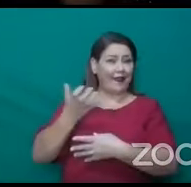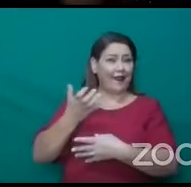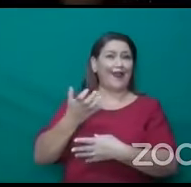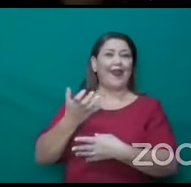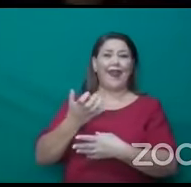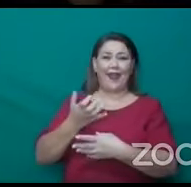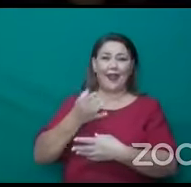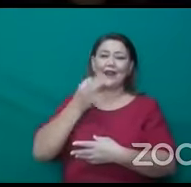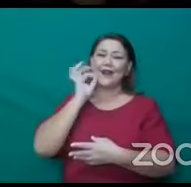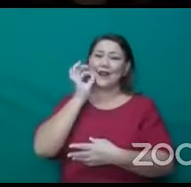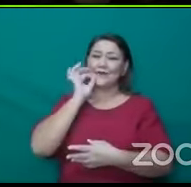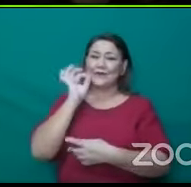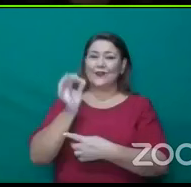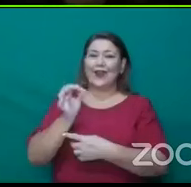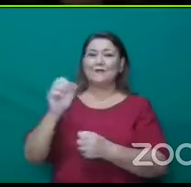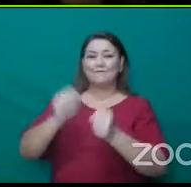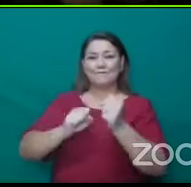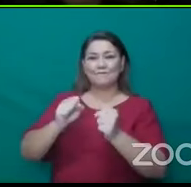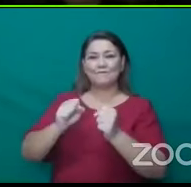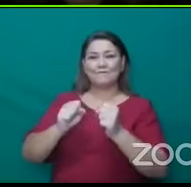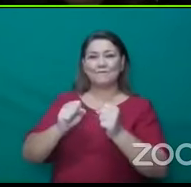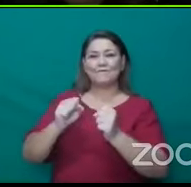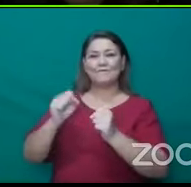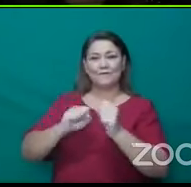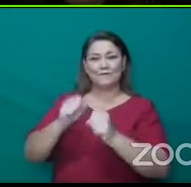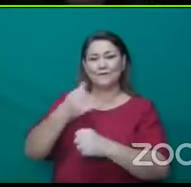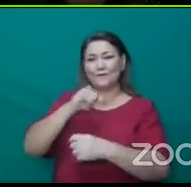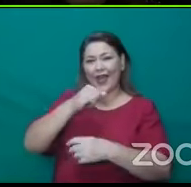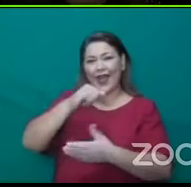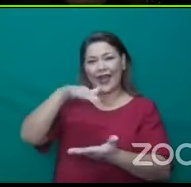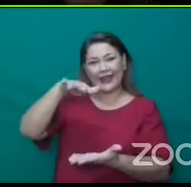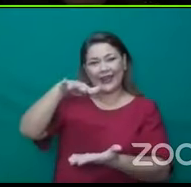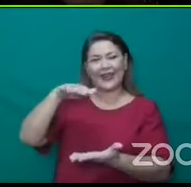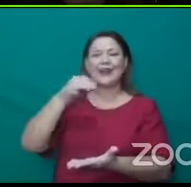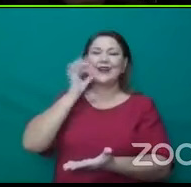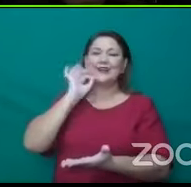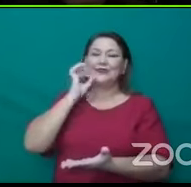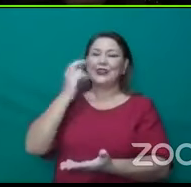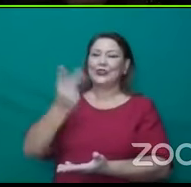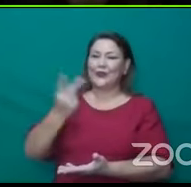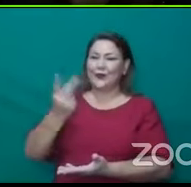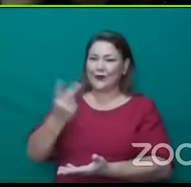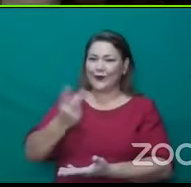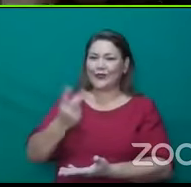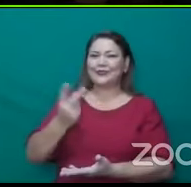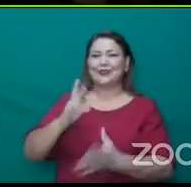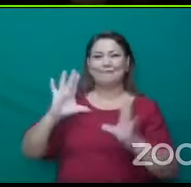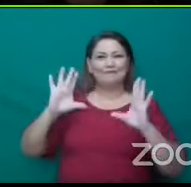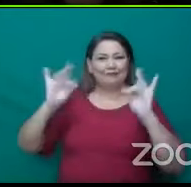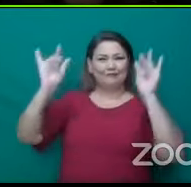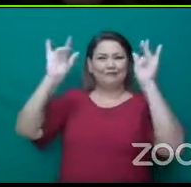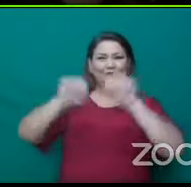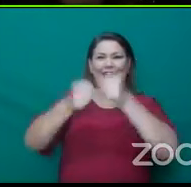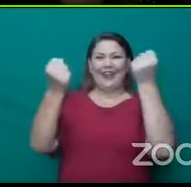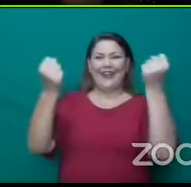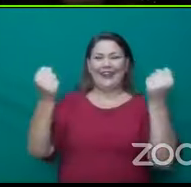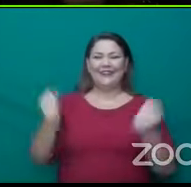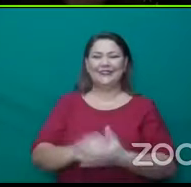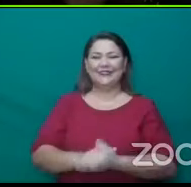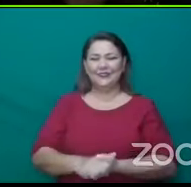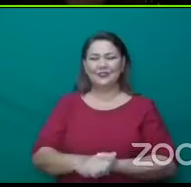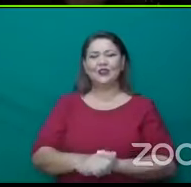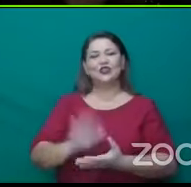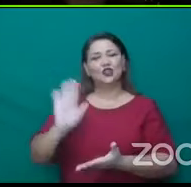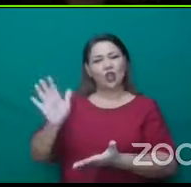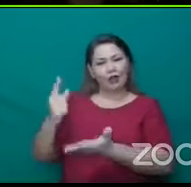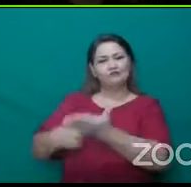total. Ó, vai sair É, uma cara. continuação aqui. Essa galera, a galera do CineLab, né, cara, a gente combinou, a turma toda que participou,